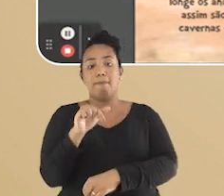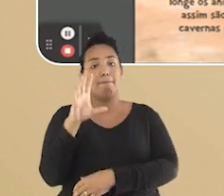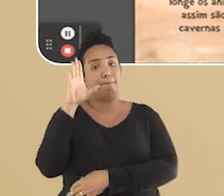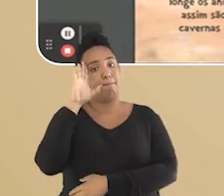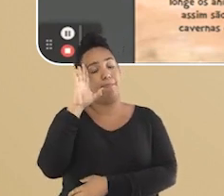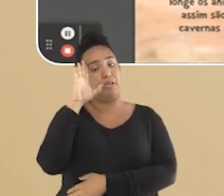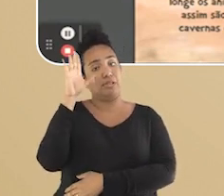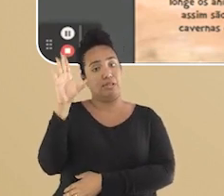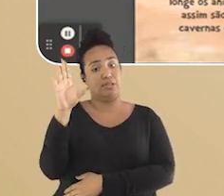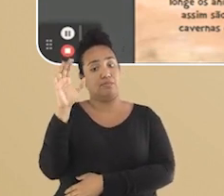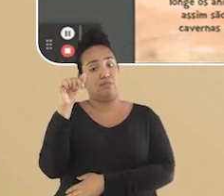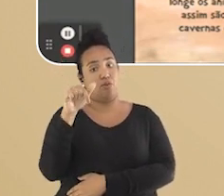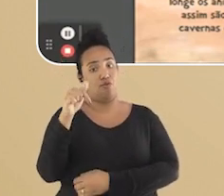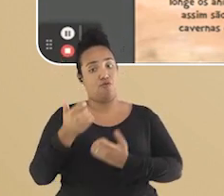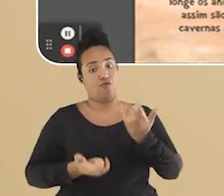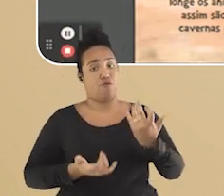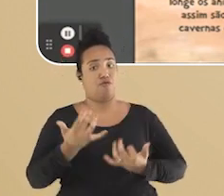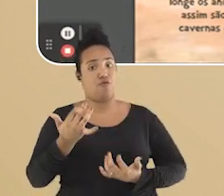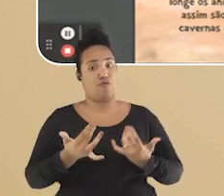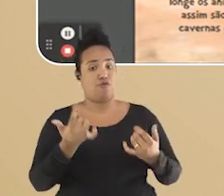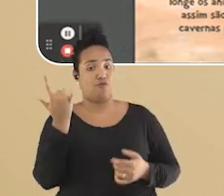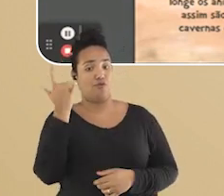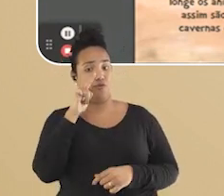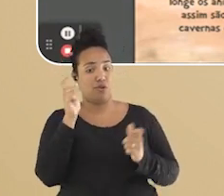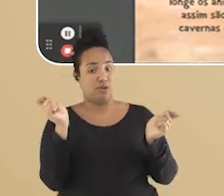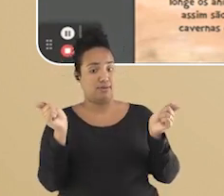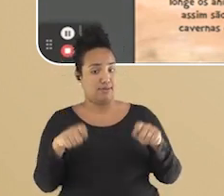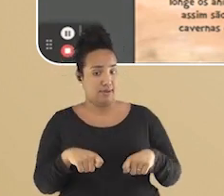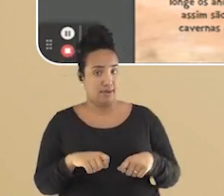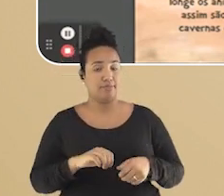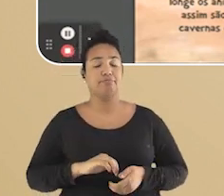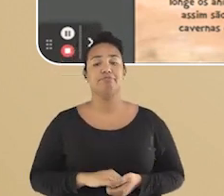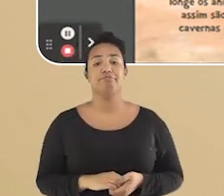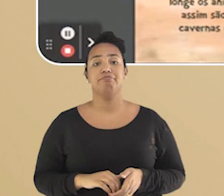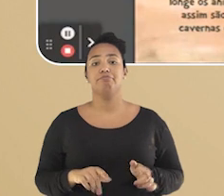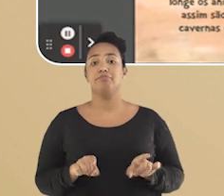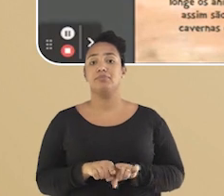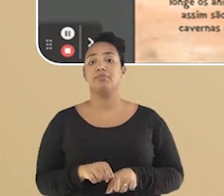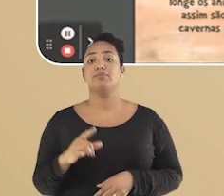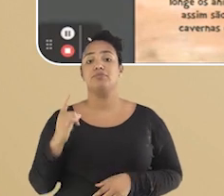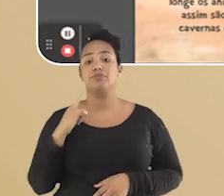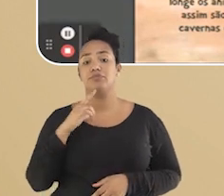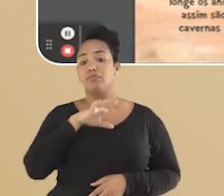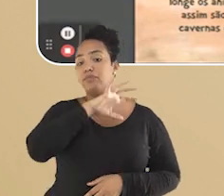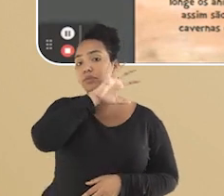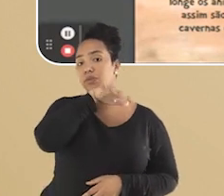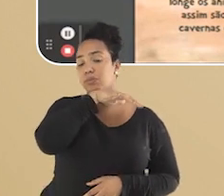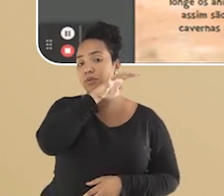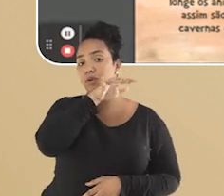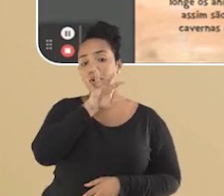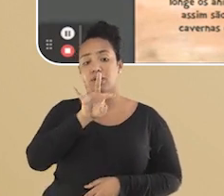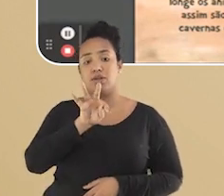que alimenta o fogo. O tatu gigante era tão grande quanto um carro.